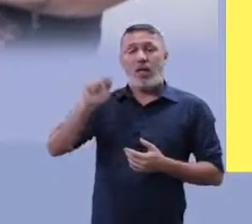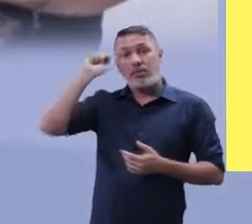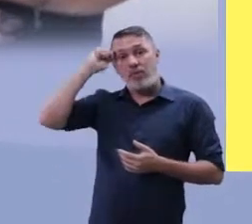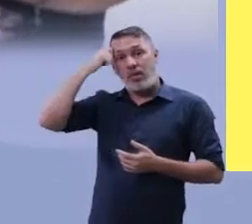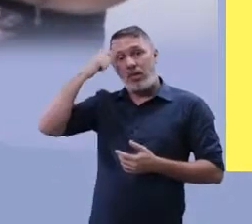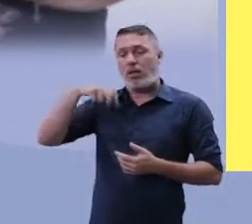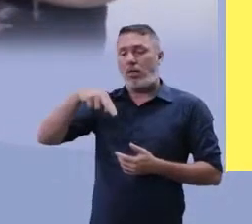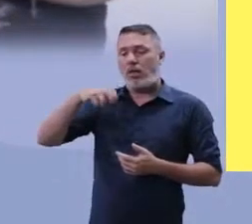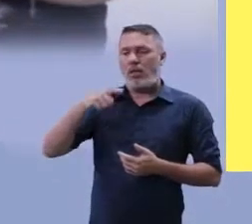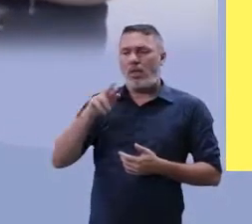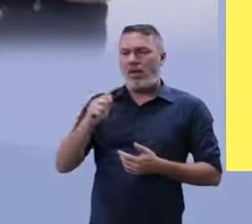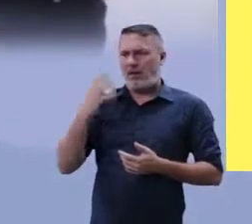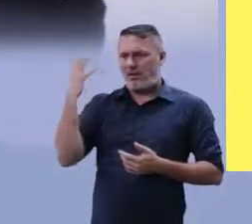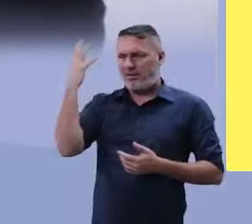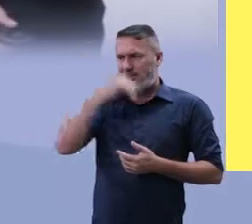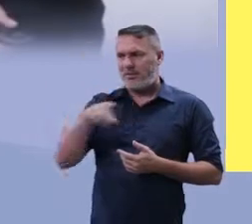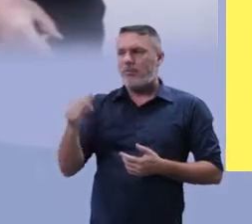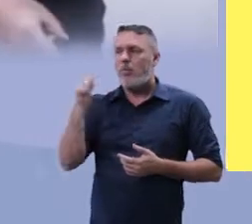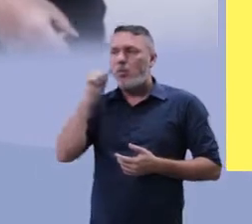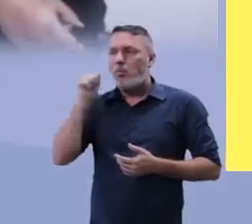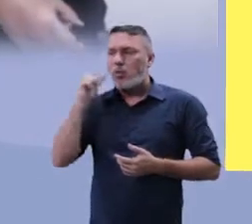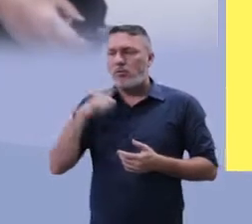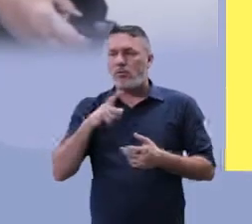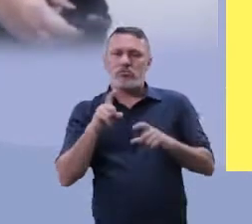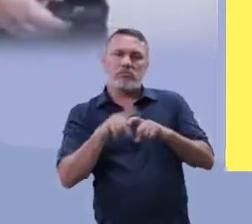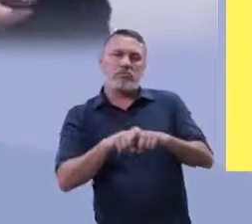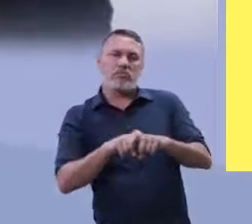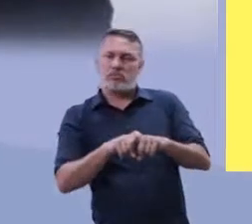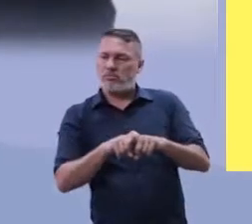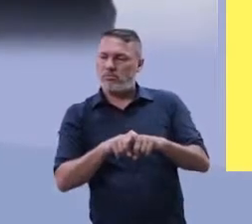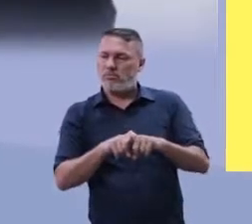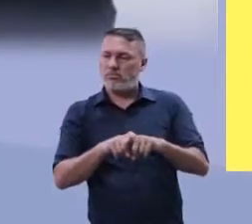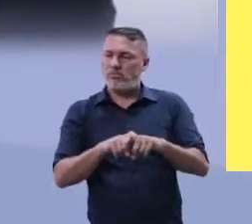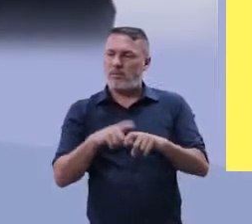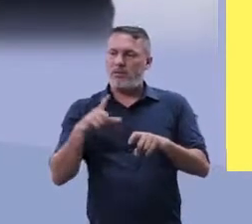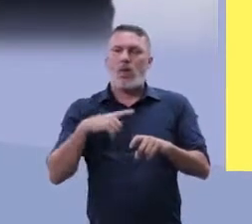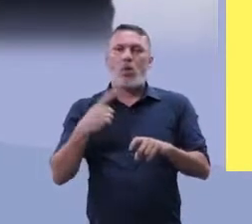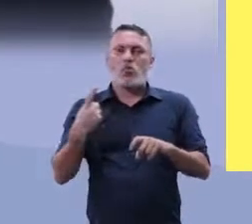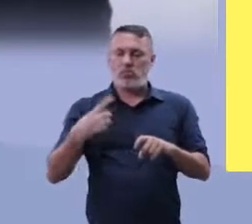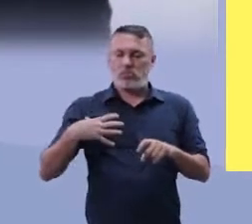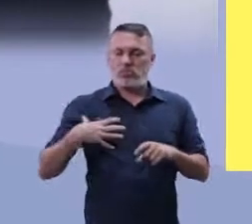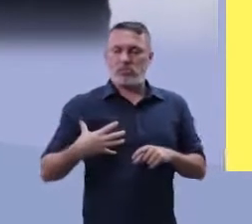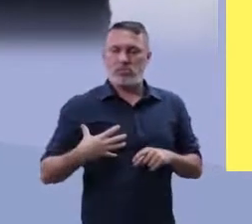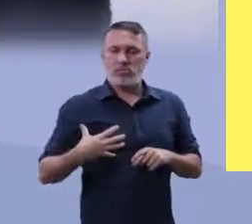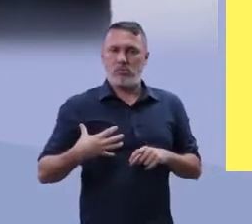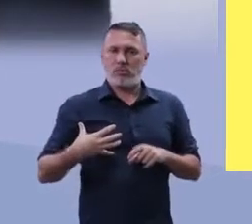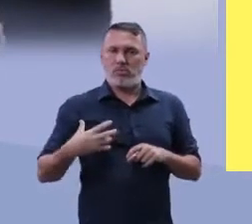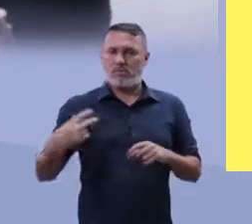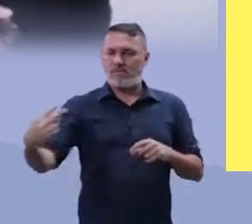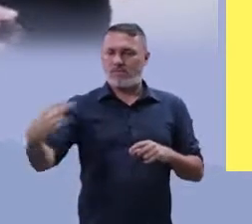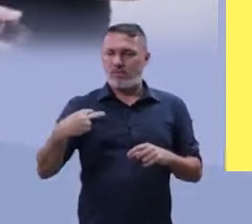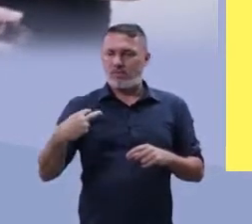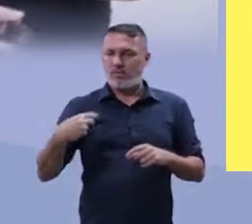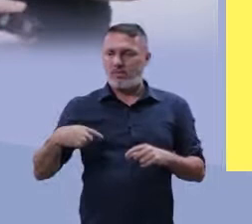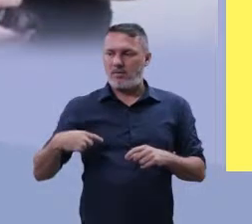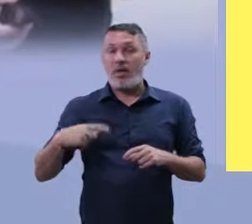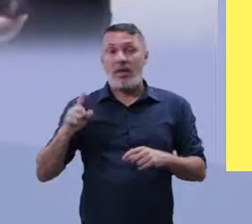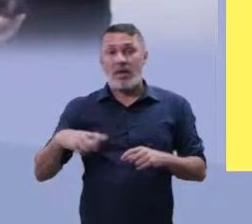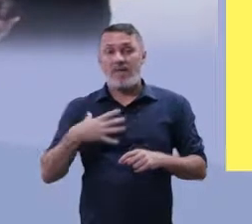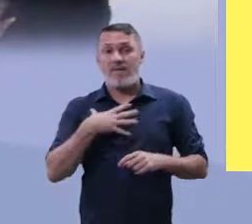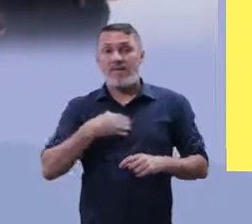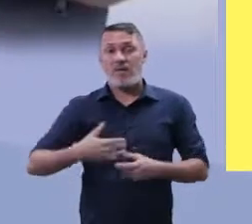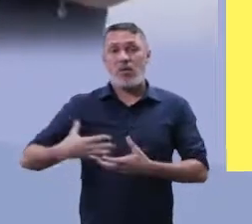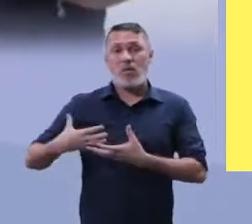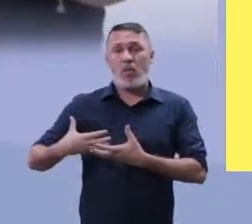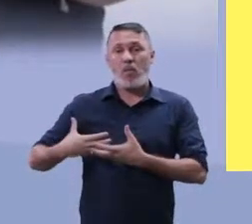linda obra, que traz uma mulher de pernas cruzadas, com um seio exposto, aquele seio que